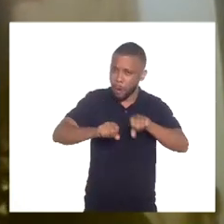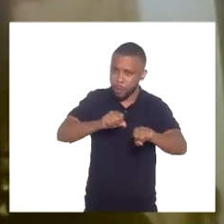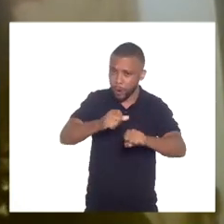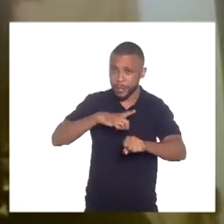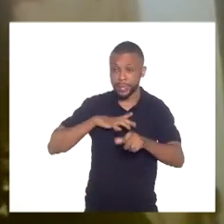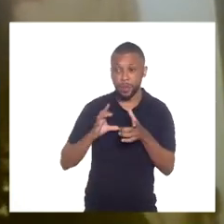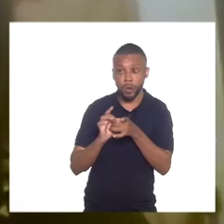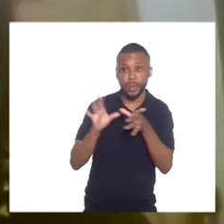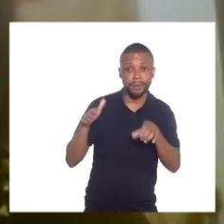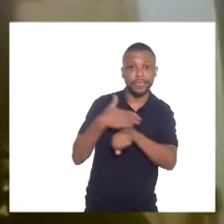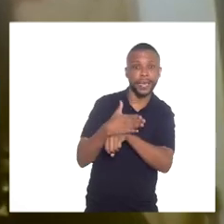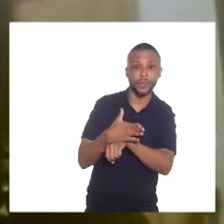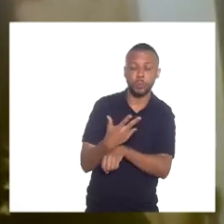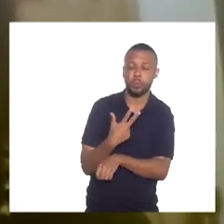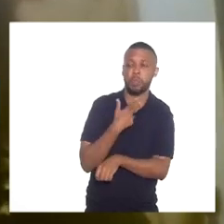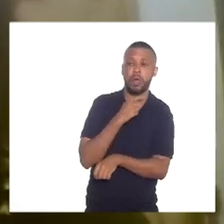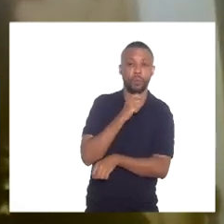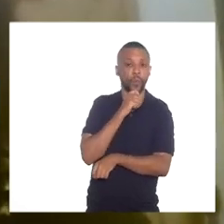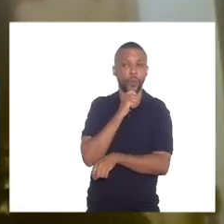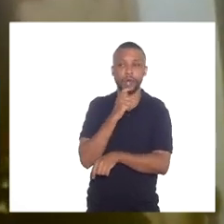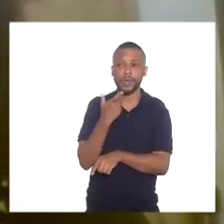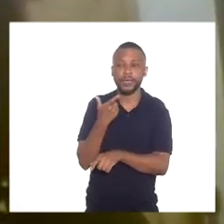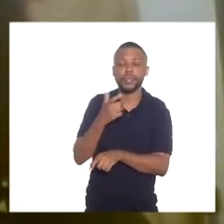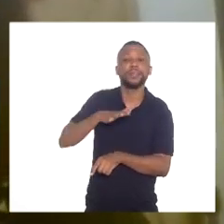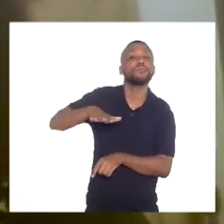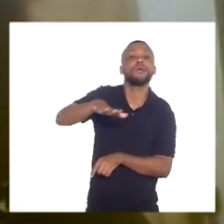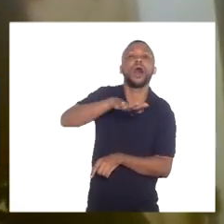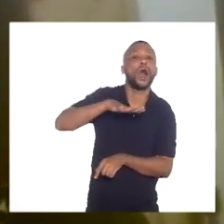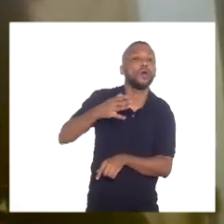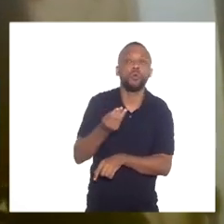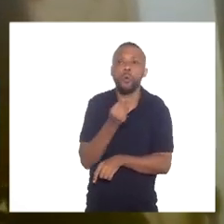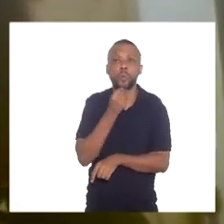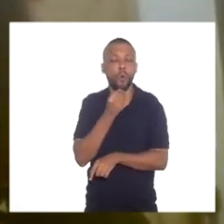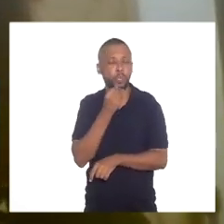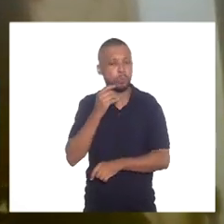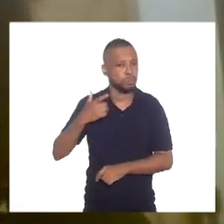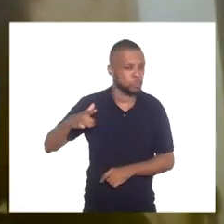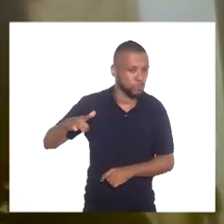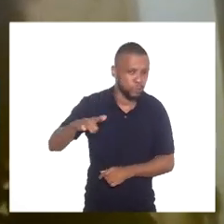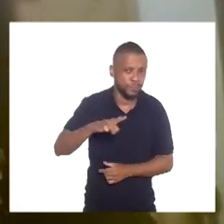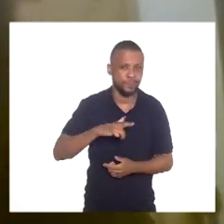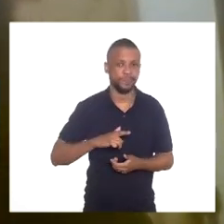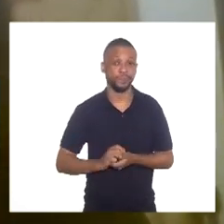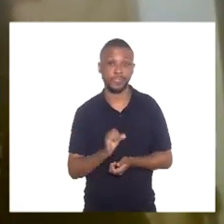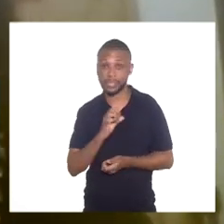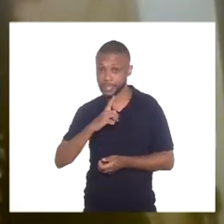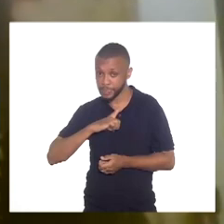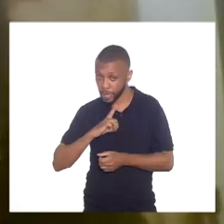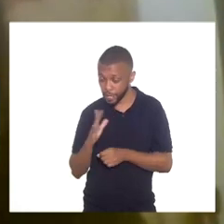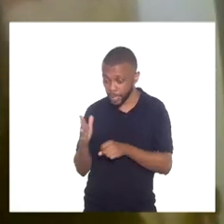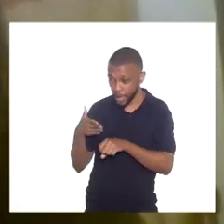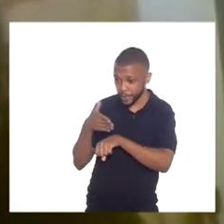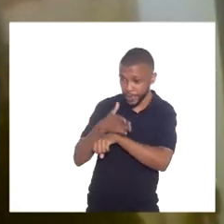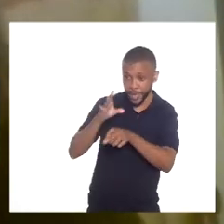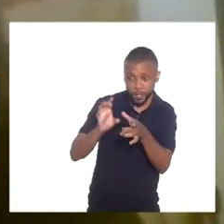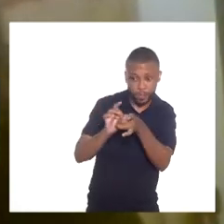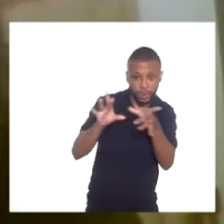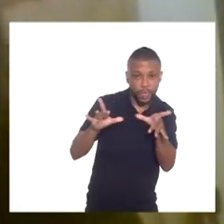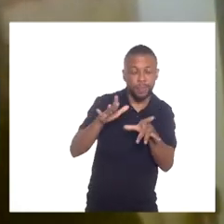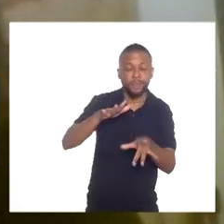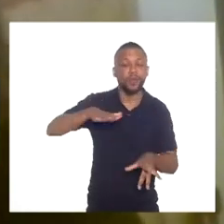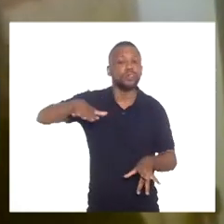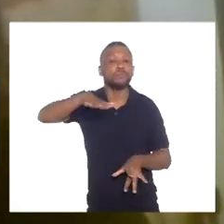não tem espaço. Né? Mas se há livre acesso e há espaço, ela é